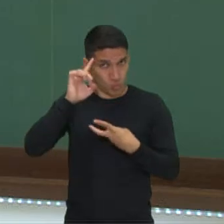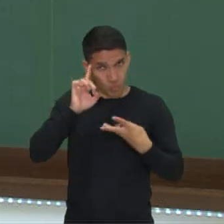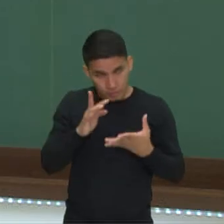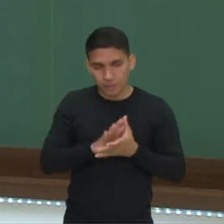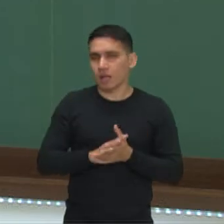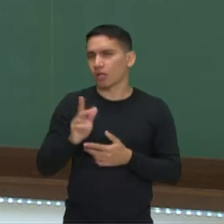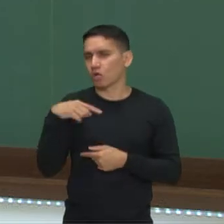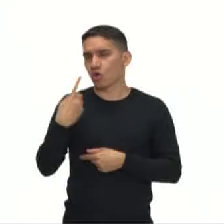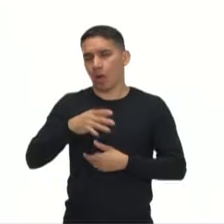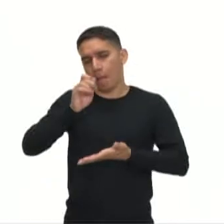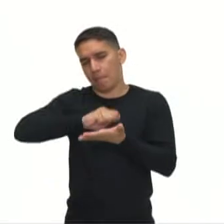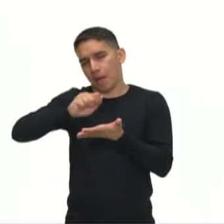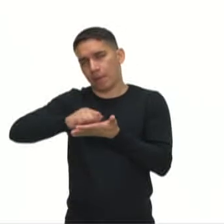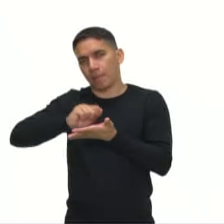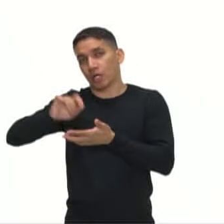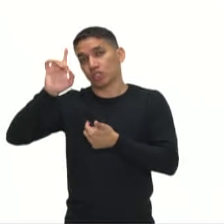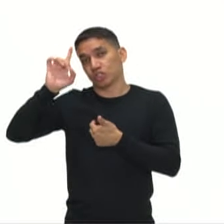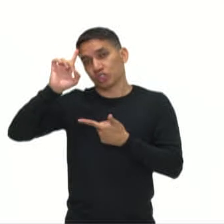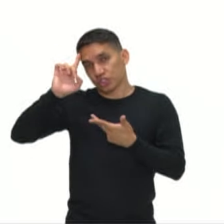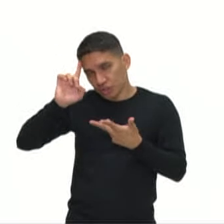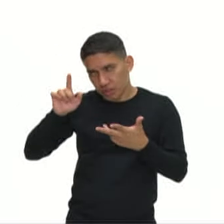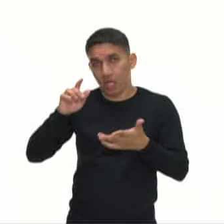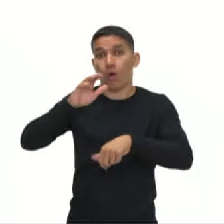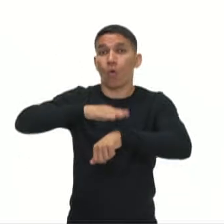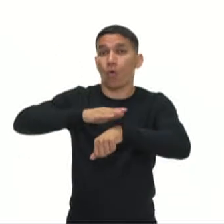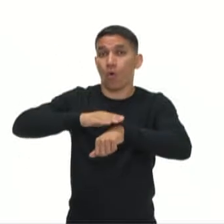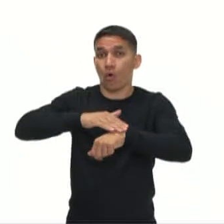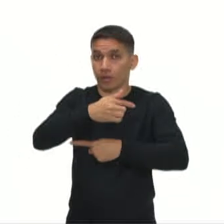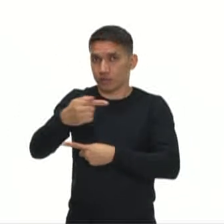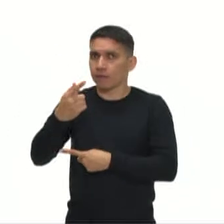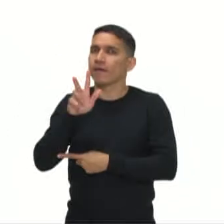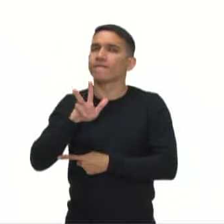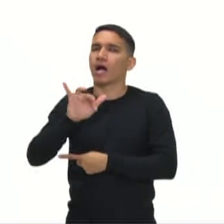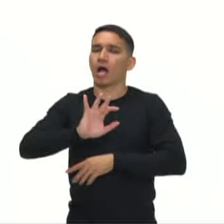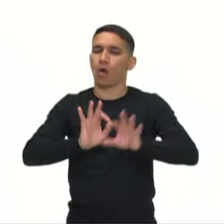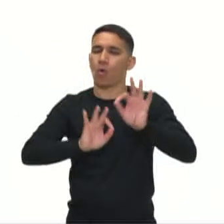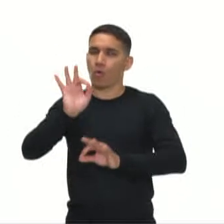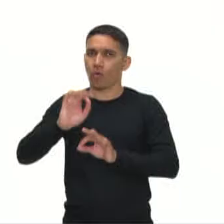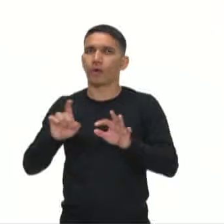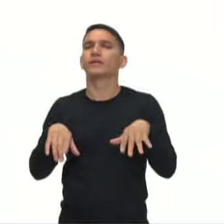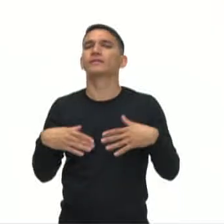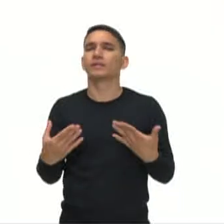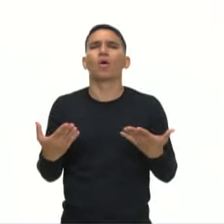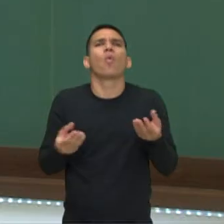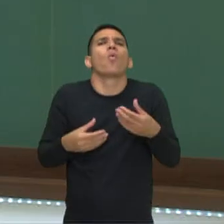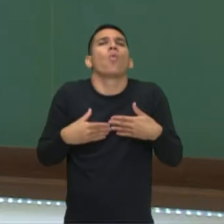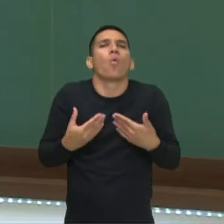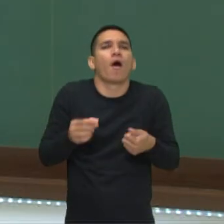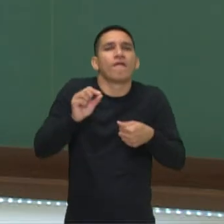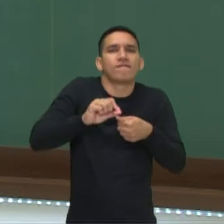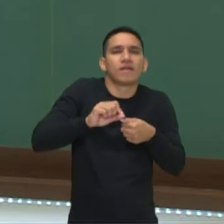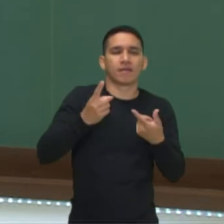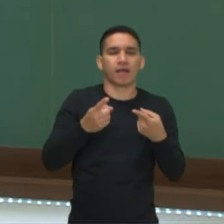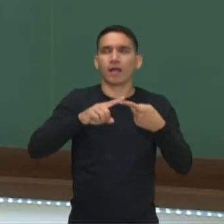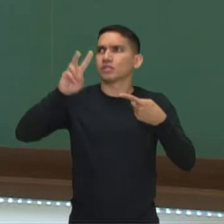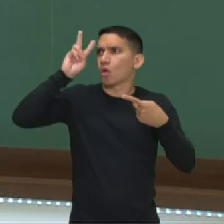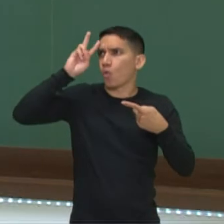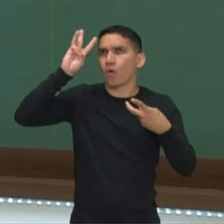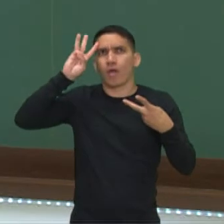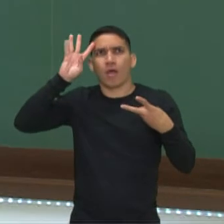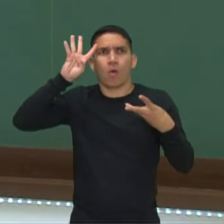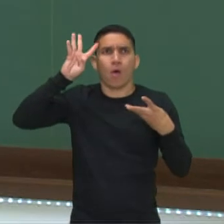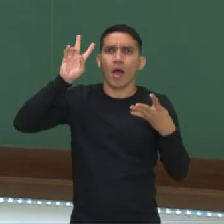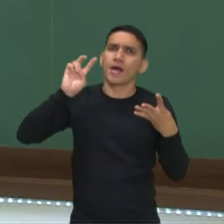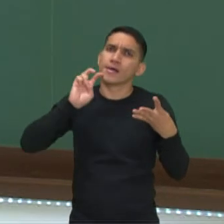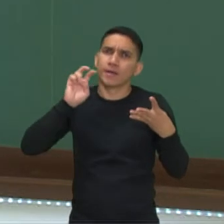escrever os dias e horários da semana e vamos organizar. Então, quais as tarefas eu realizo na segunda, na terça, na quarta, na quinta,